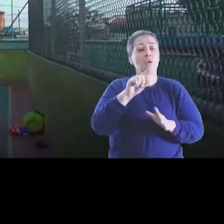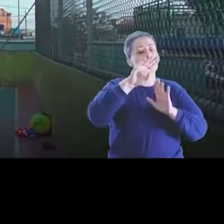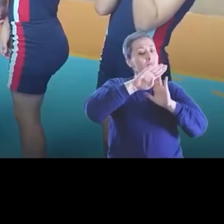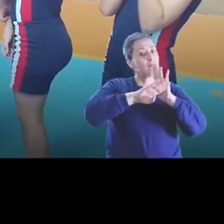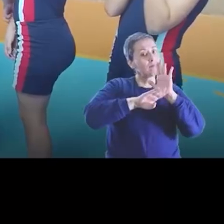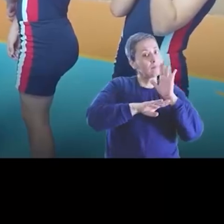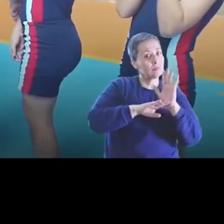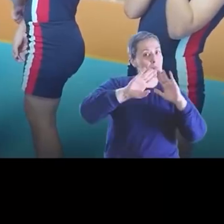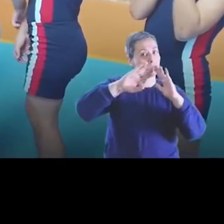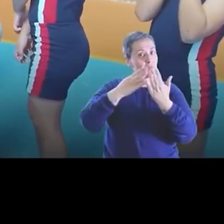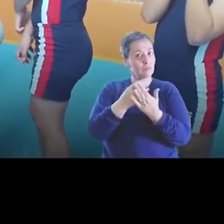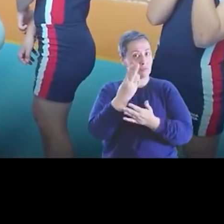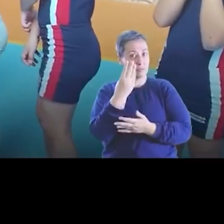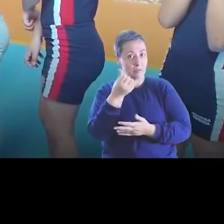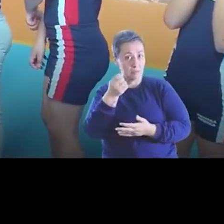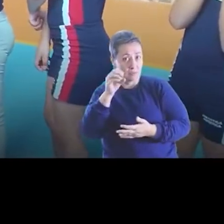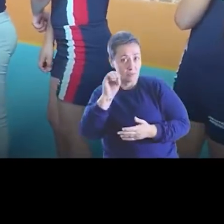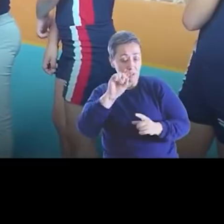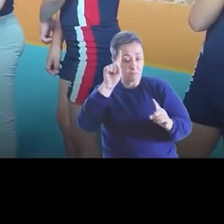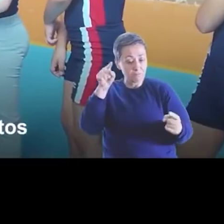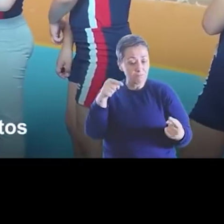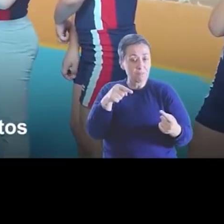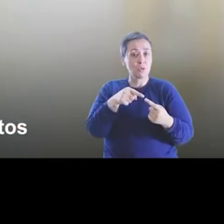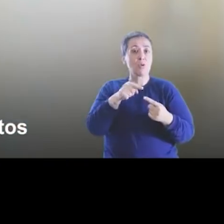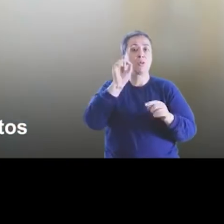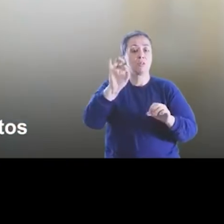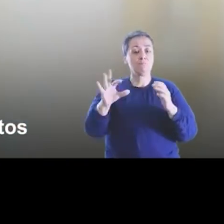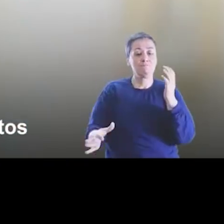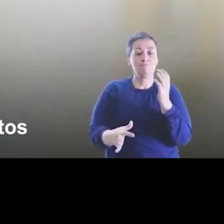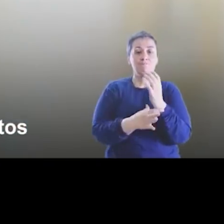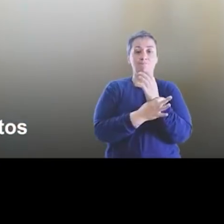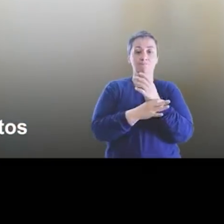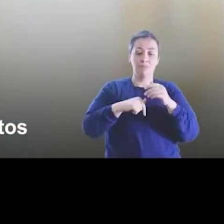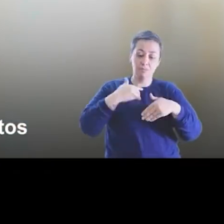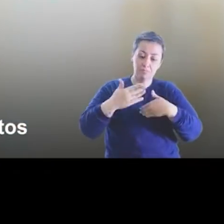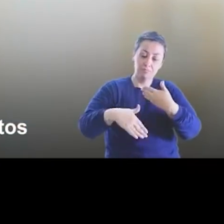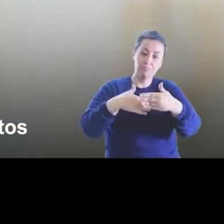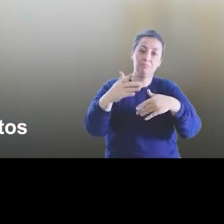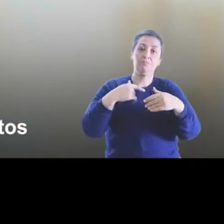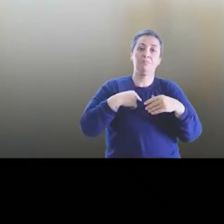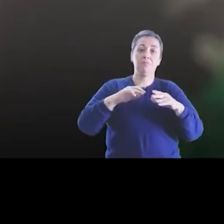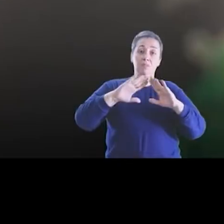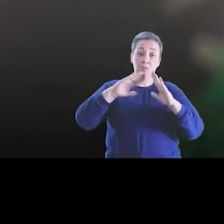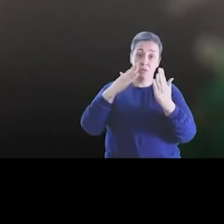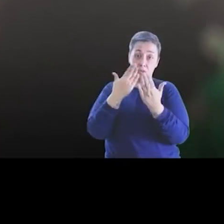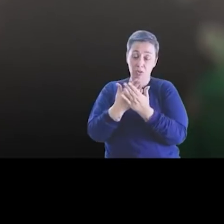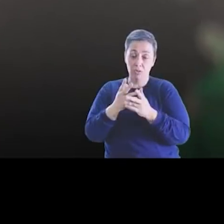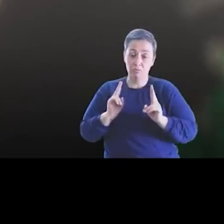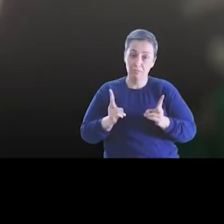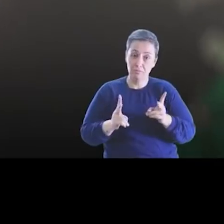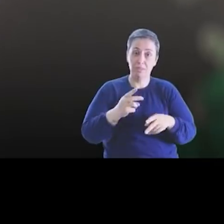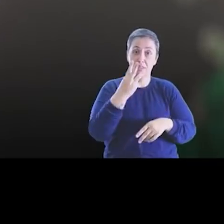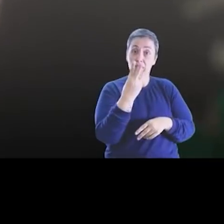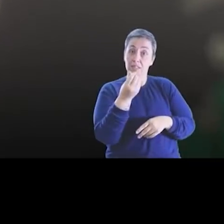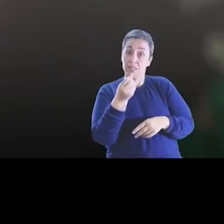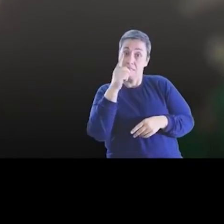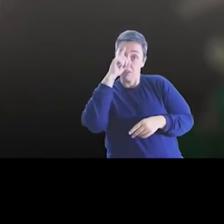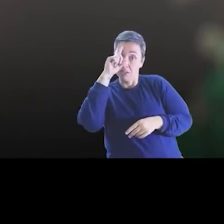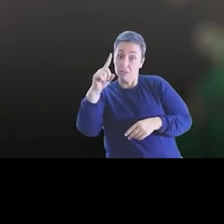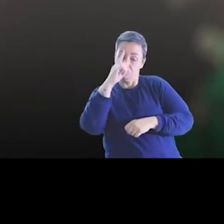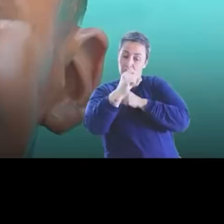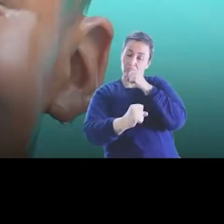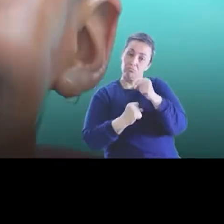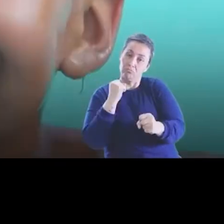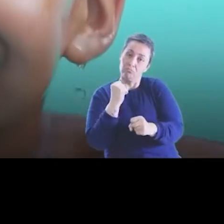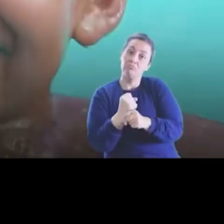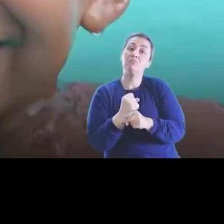O programa Escola 360 tem como meta garantir o funcionamento regular dos equipamentos educacionais durante